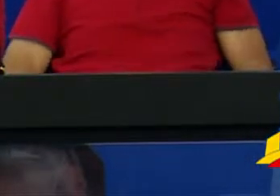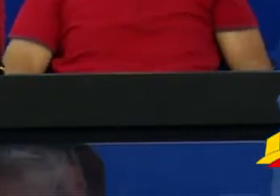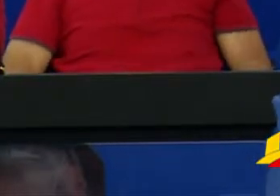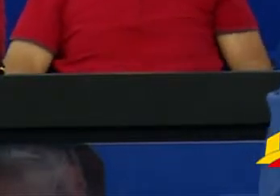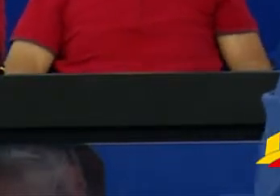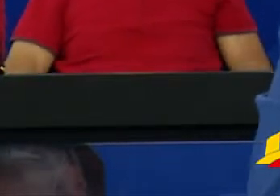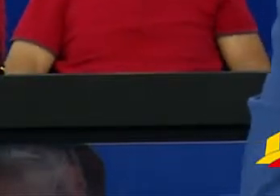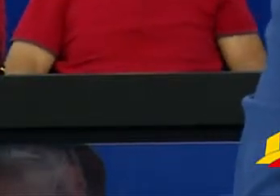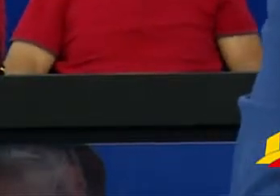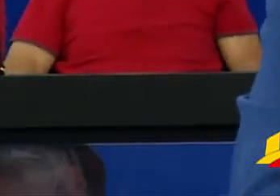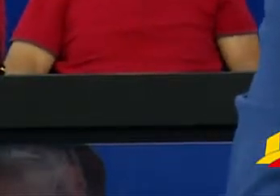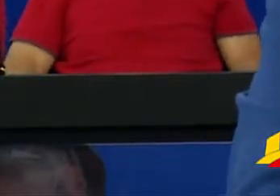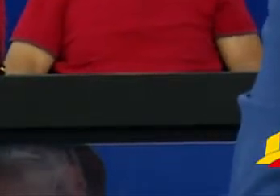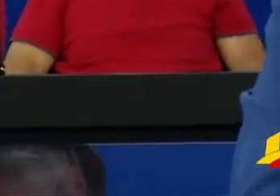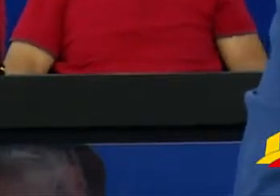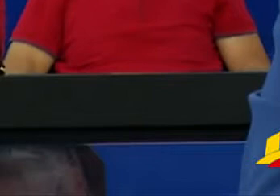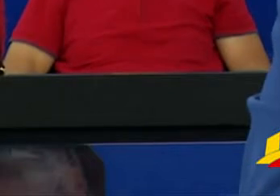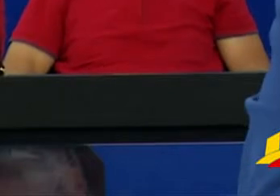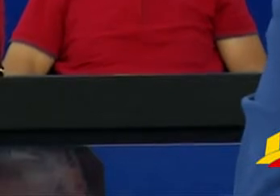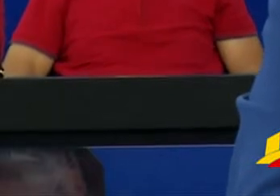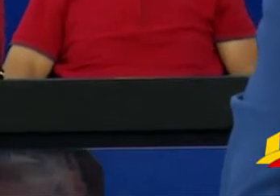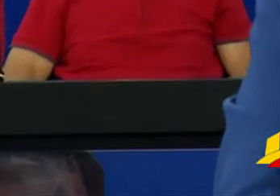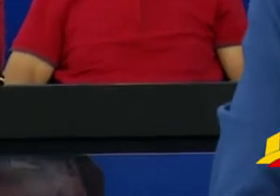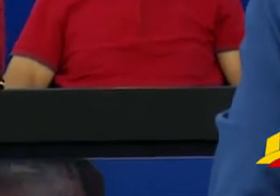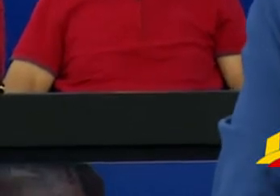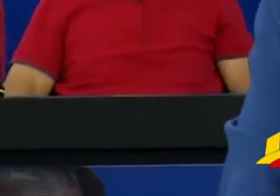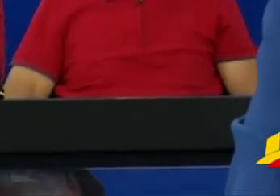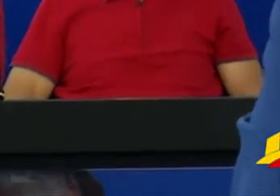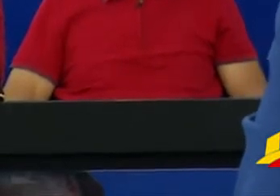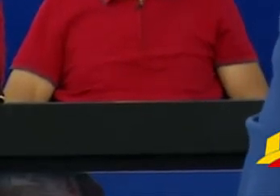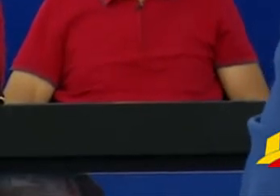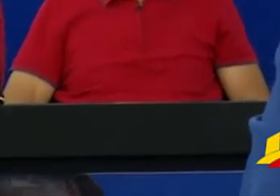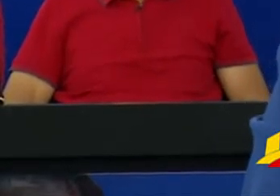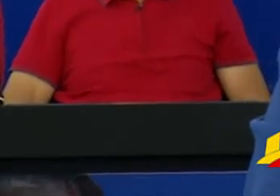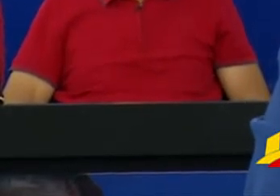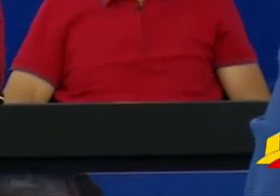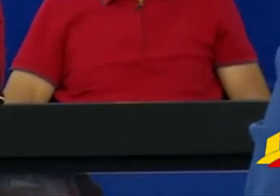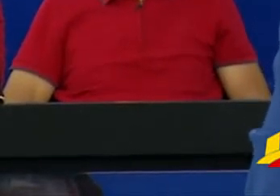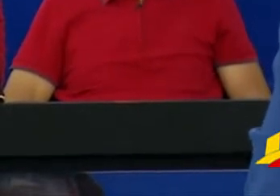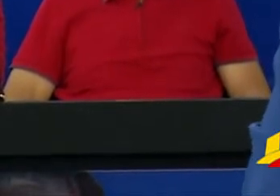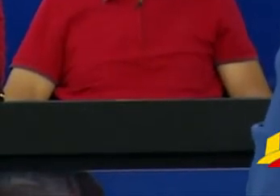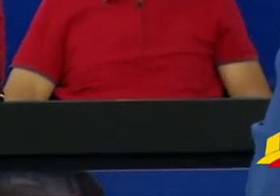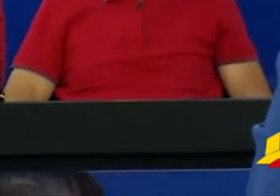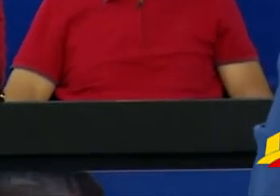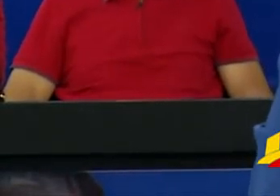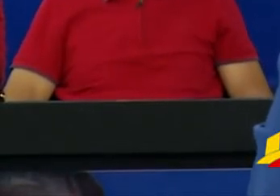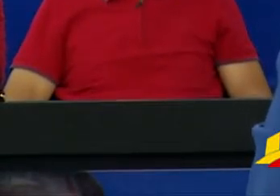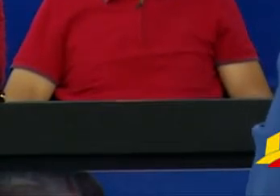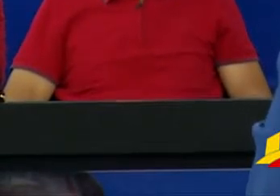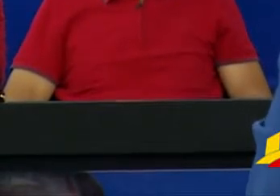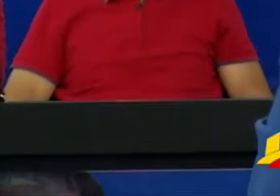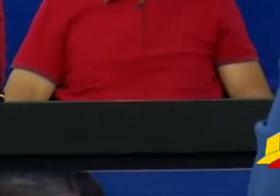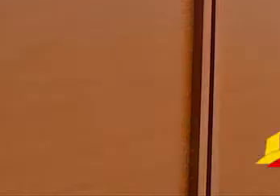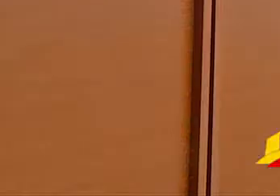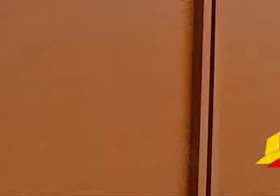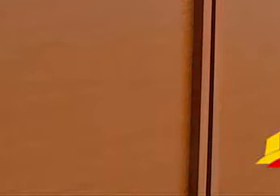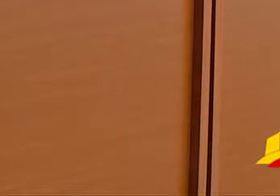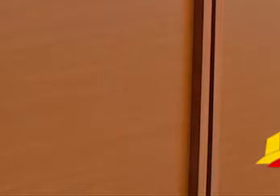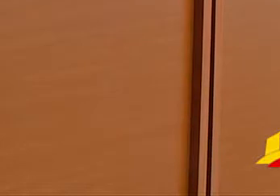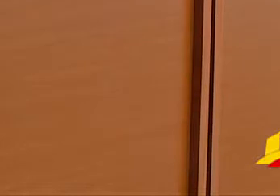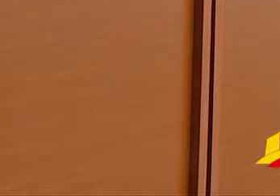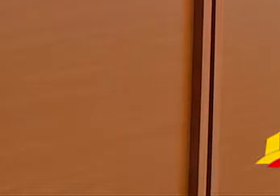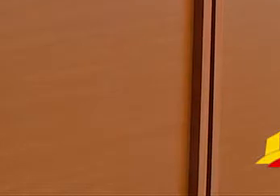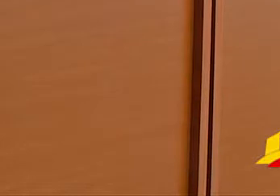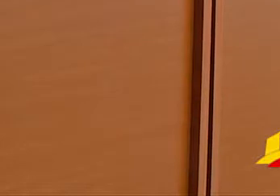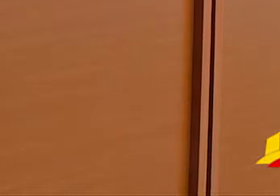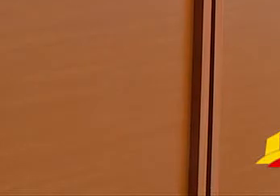entra no mérito da questão o tempo para mim era Sim já cedei